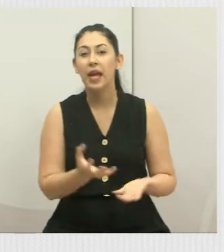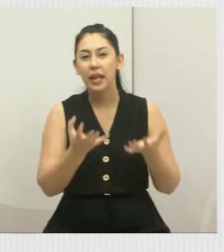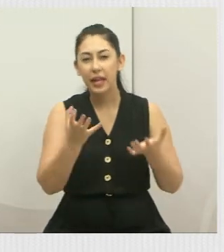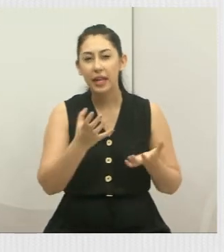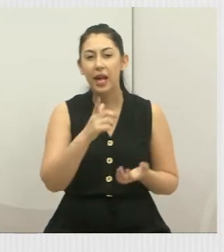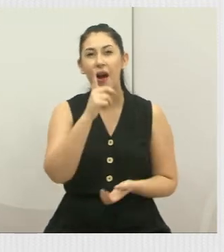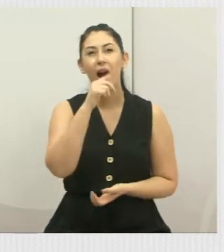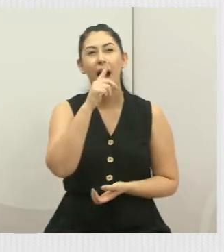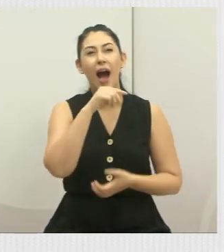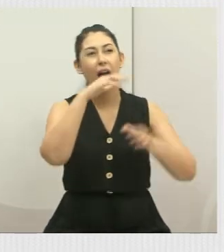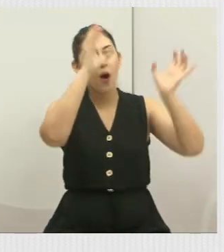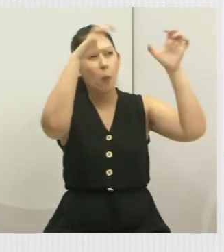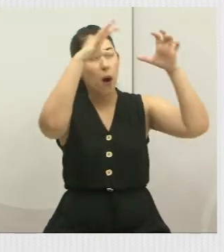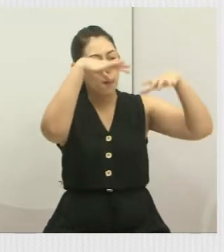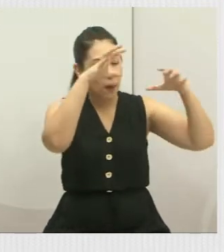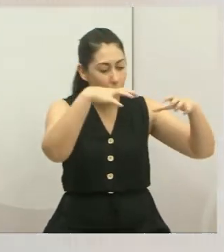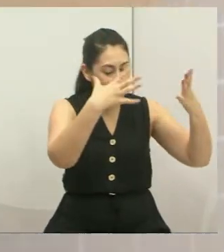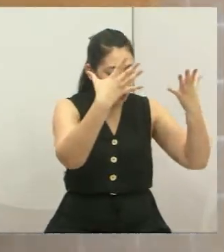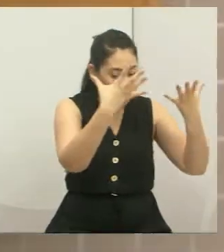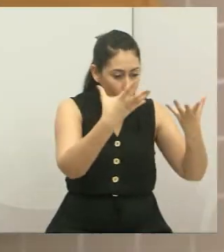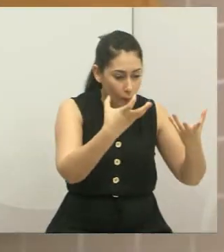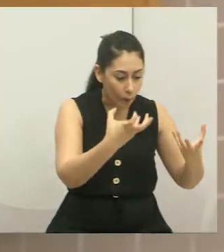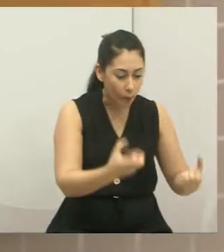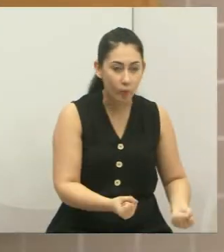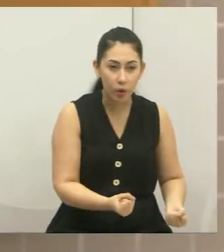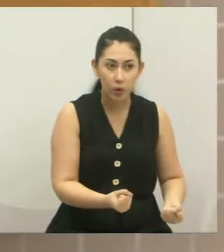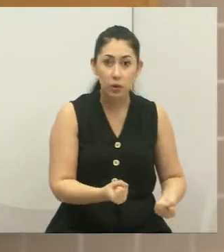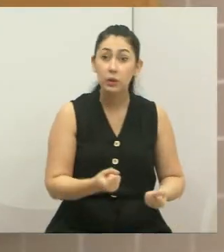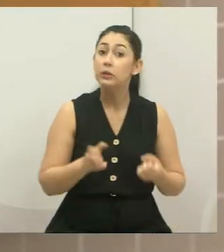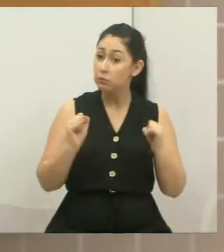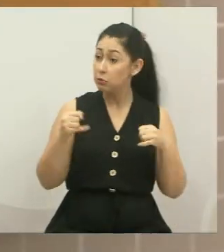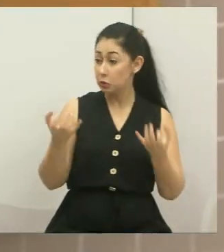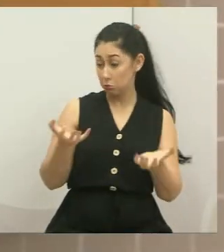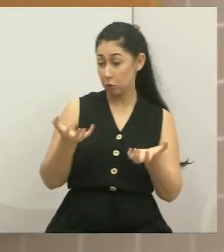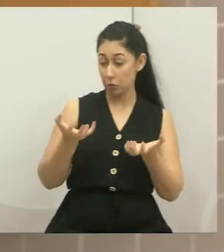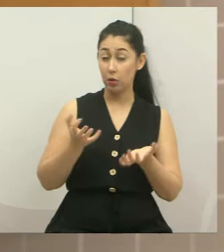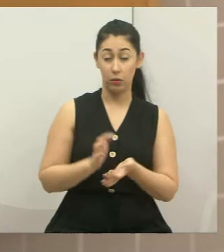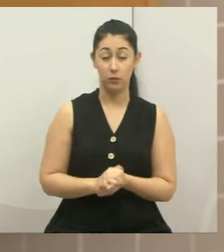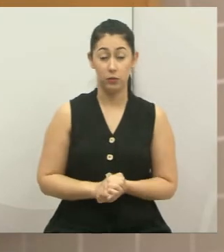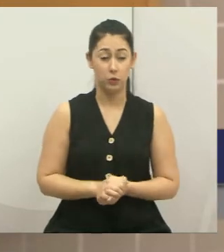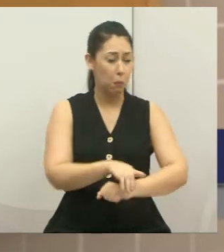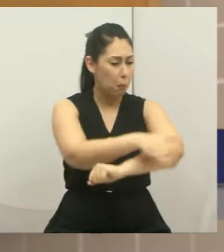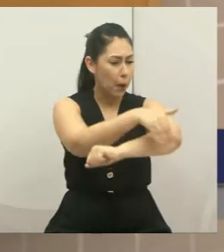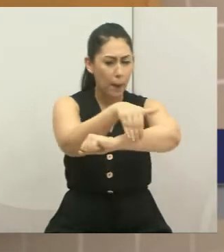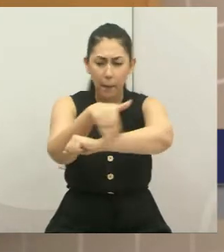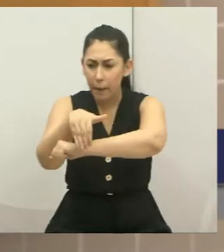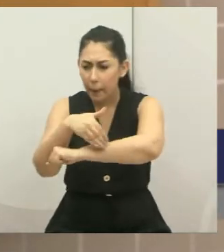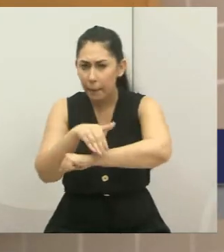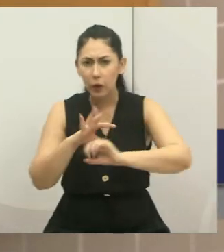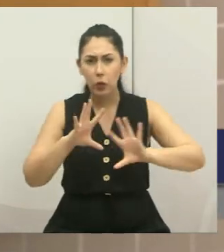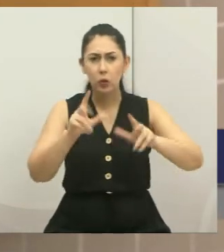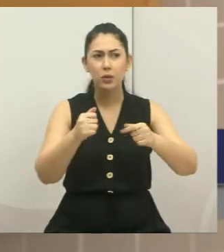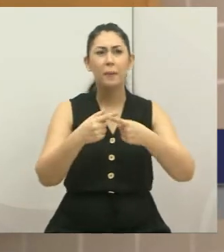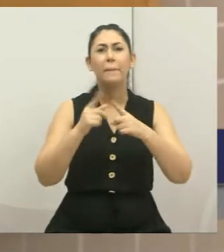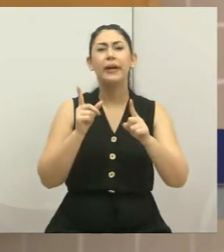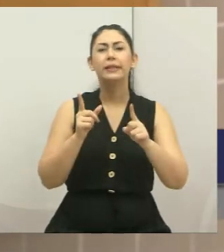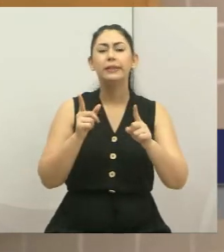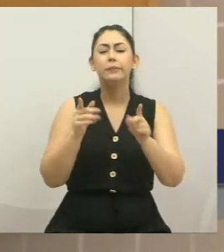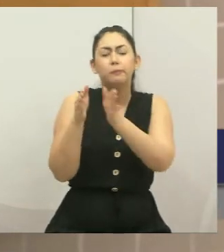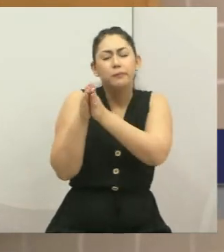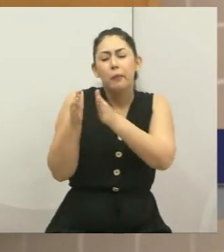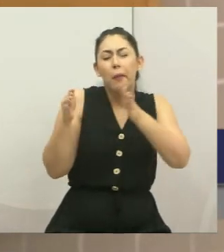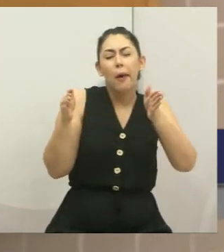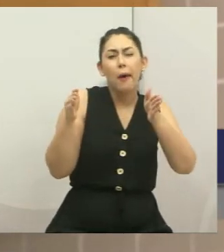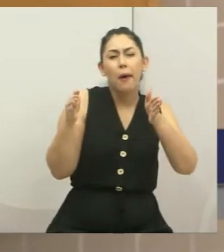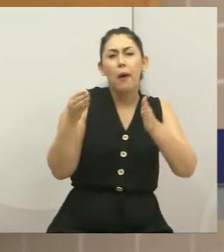microdrenagem disponibilizada em todas as ruas? Queremos, é lógico que queremos. Mas, em qual prazo? Quanto